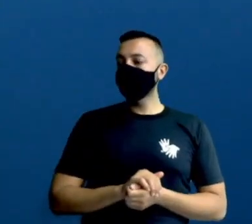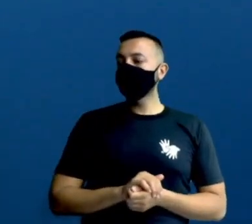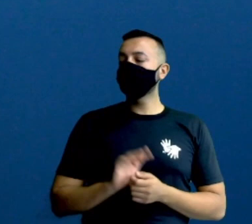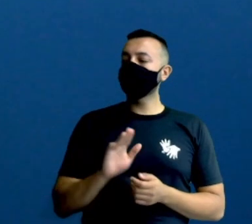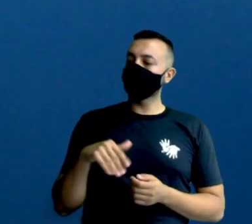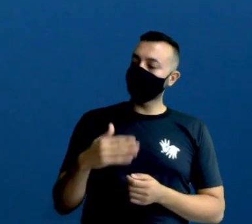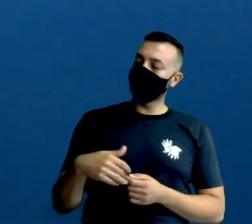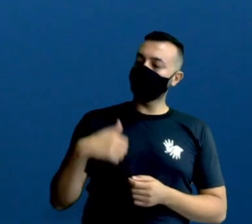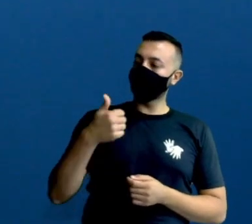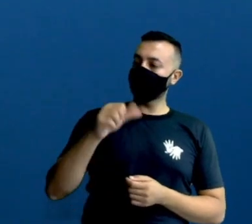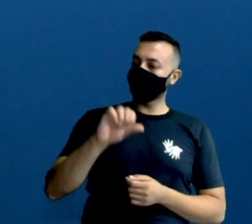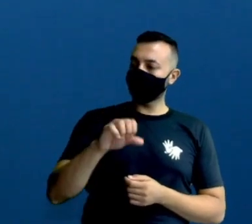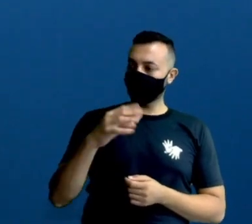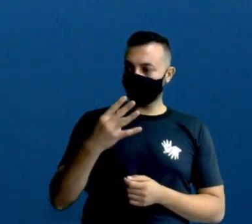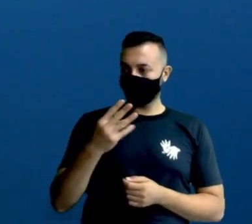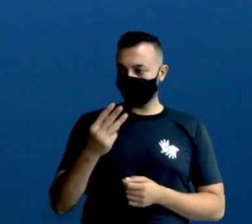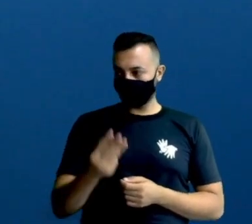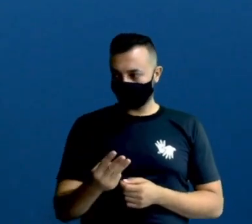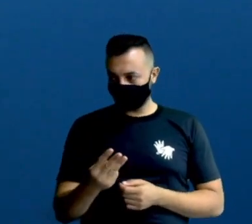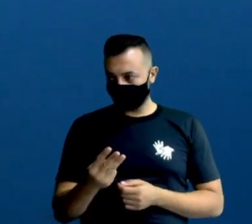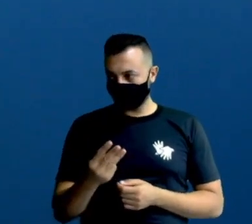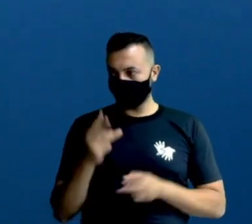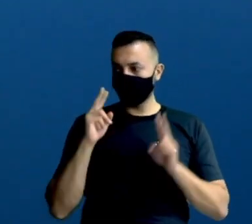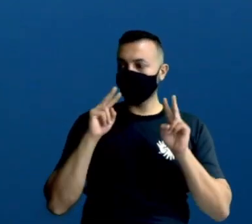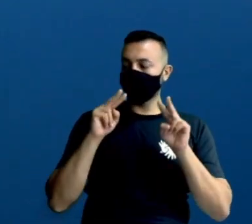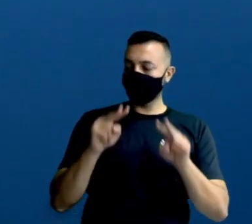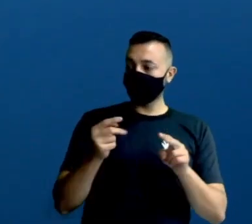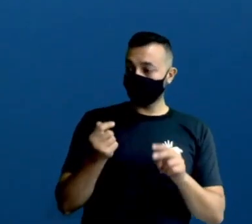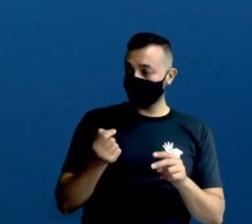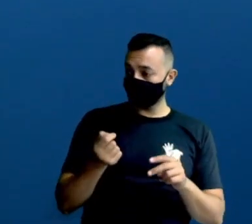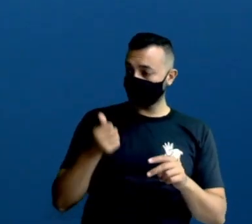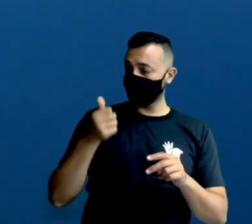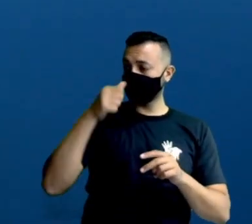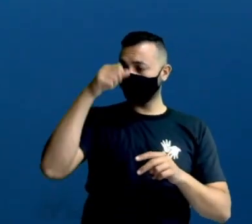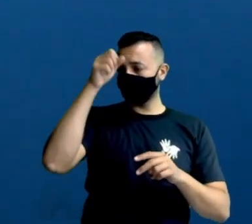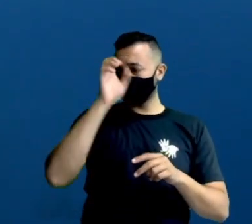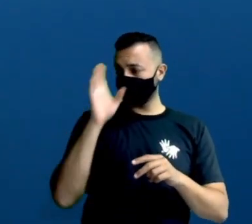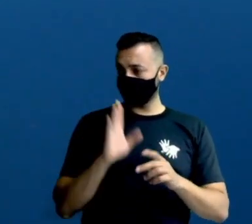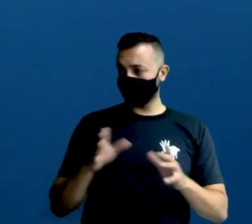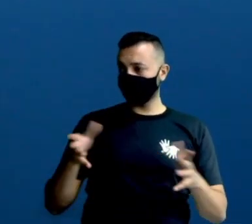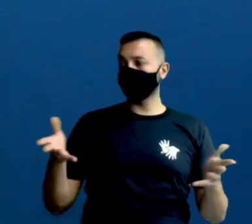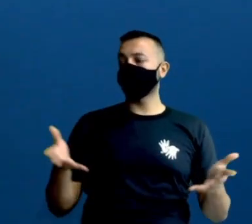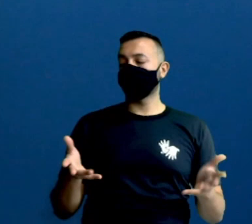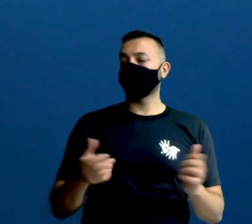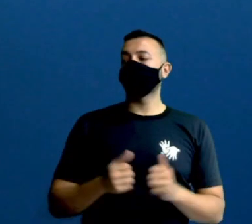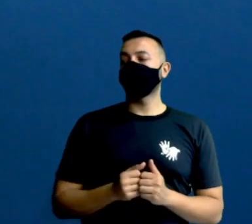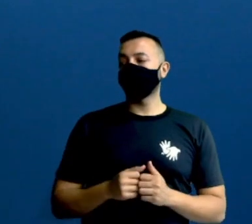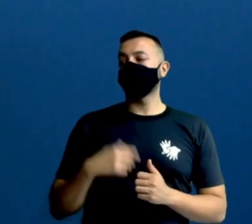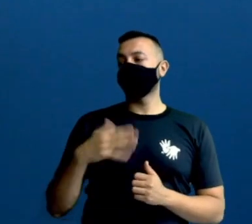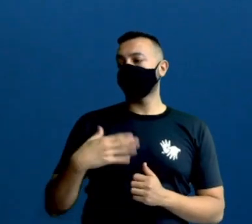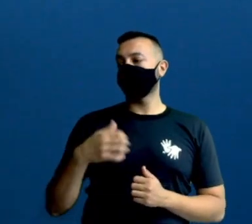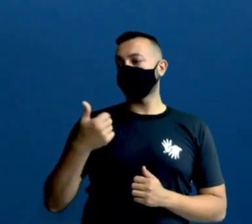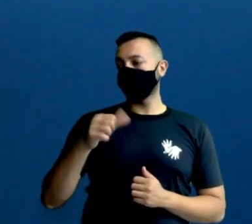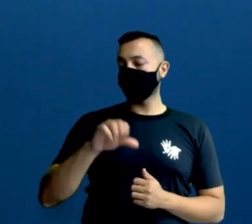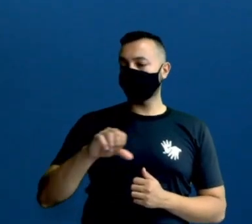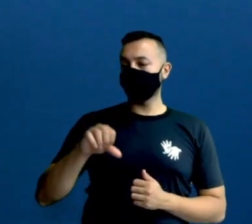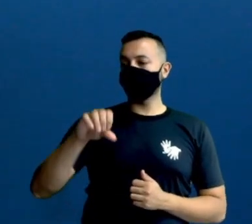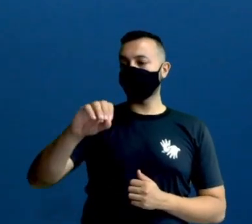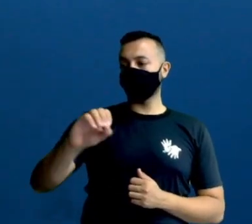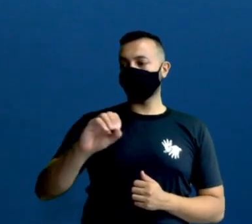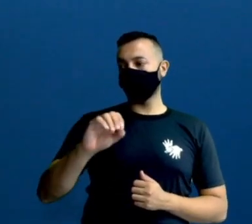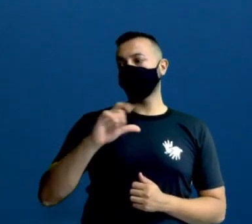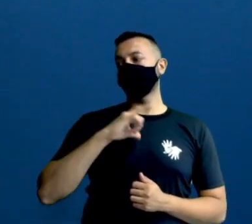aí, em 1943, a gente já vê quase a cara do território que a gente tem hoje. E em 1990 está